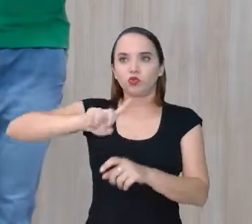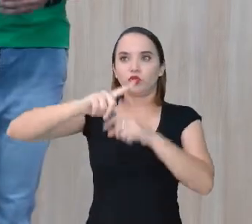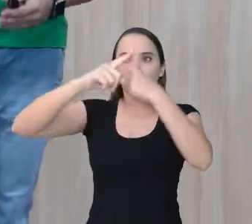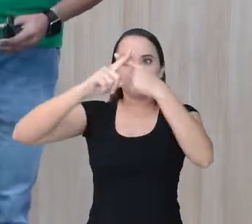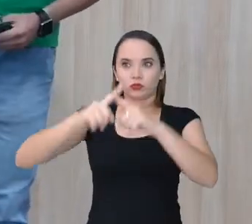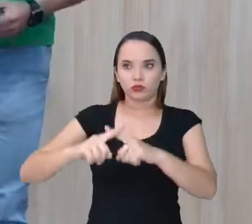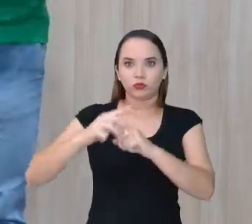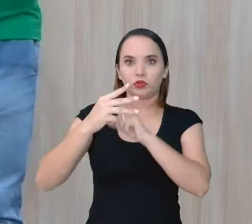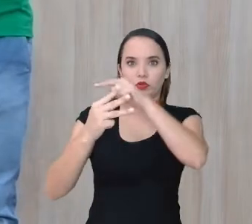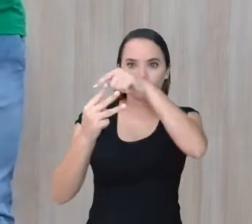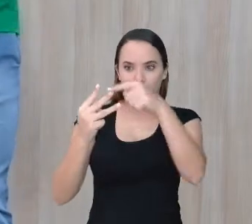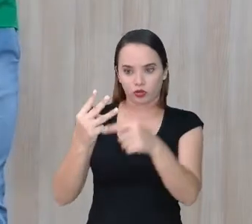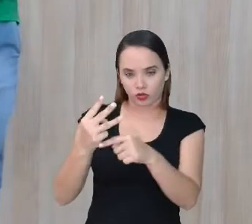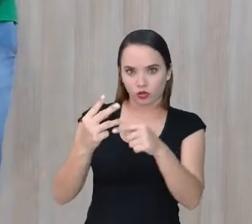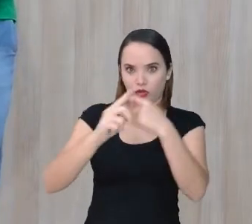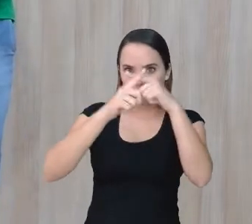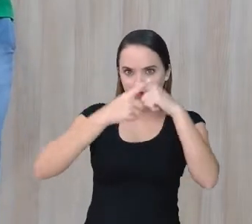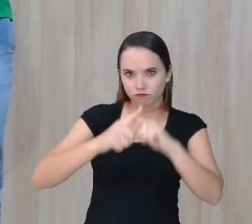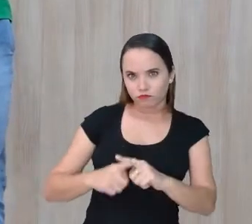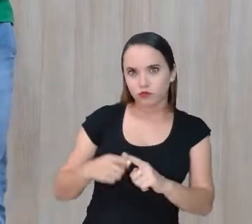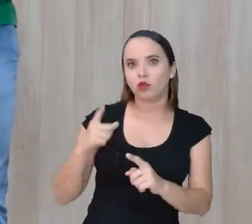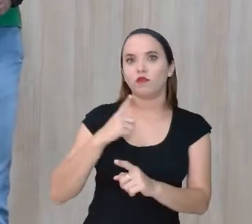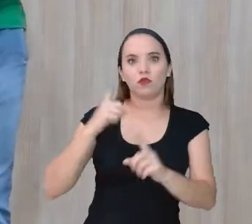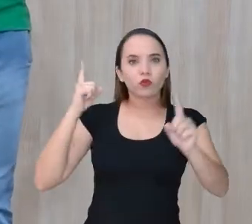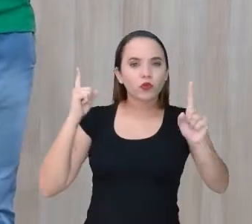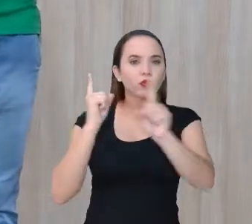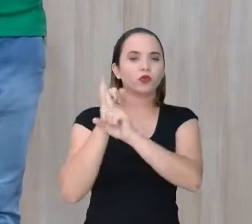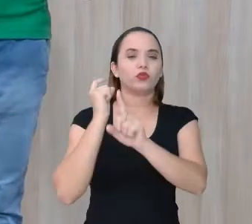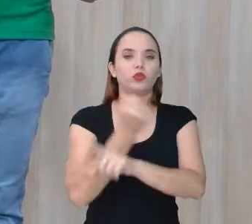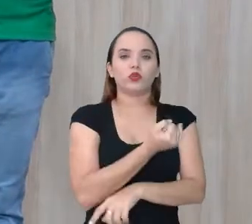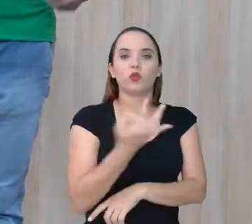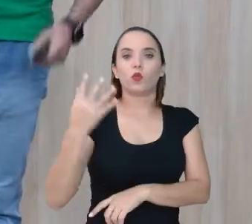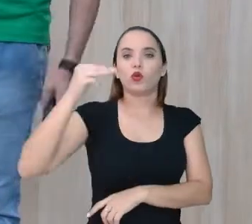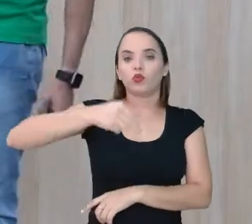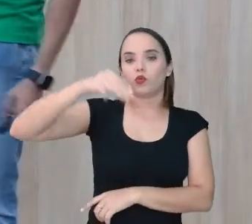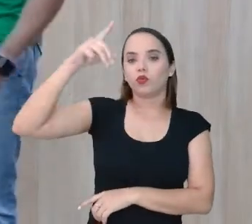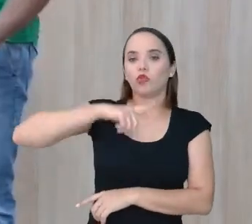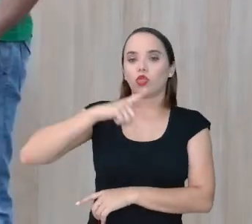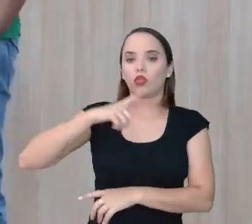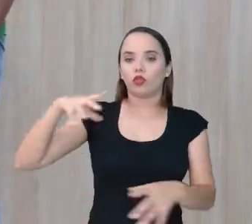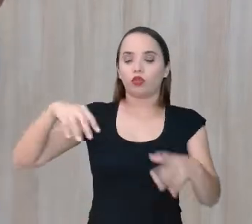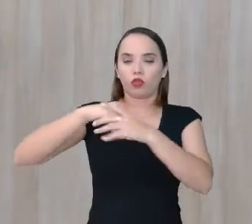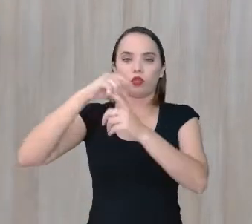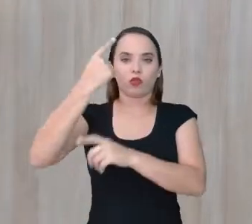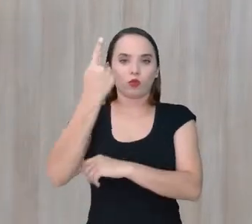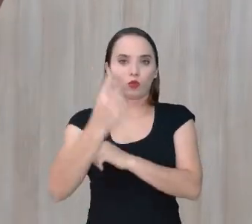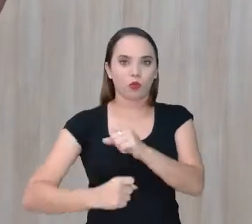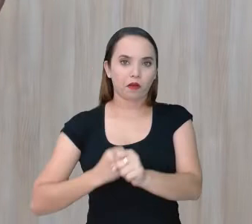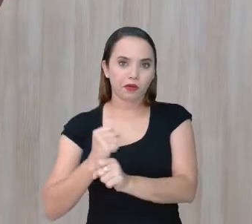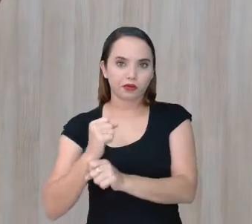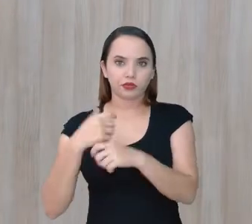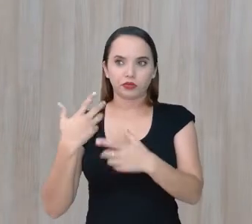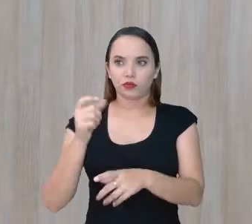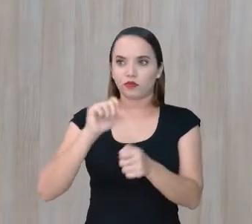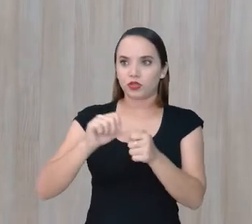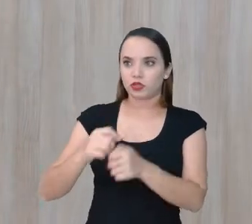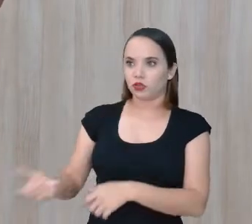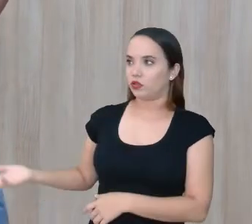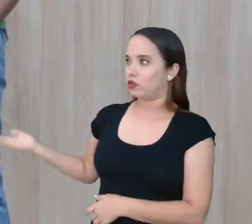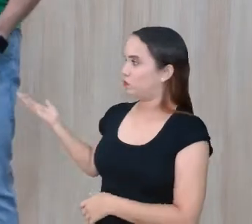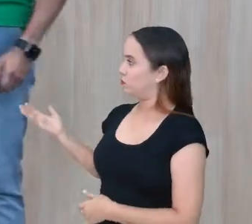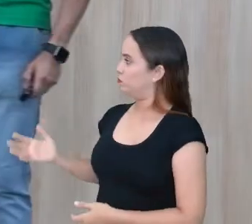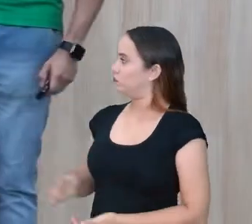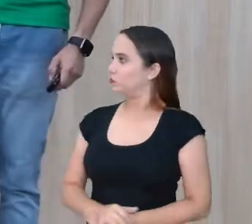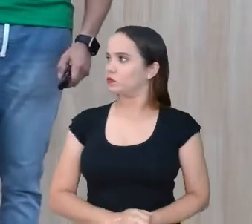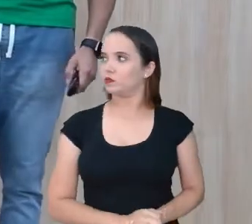vou encontrar quantos minutos tem em um ano, certo? Então, efetuando essa multiplicação aí, que